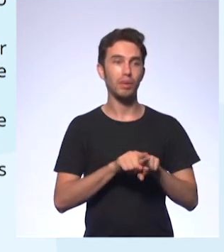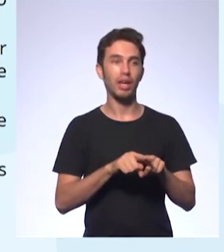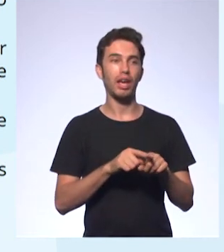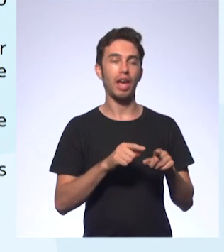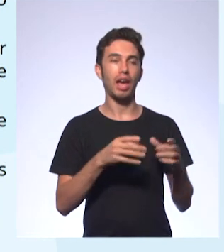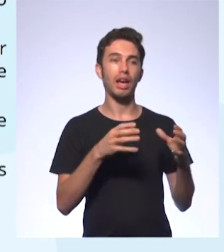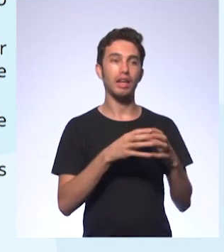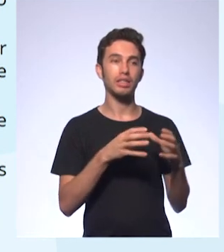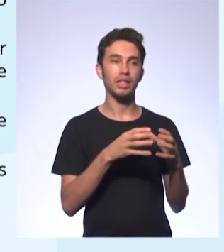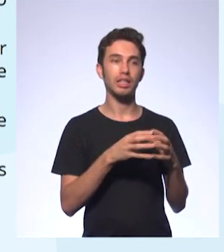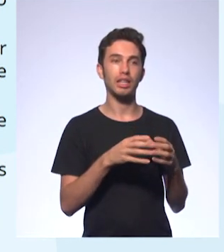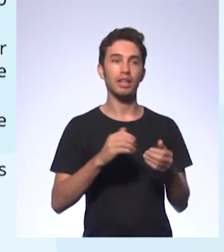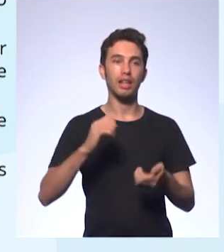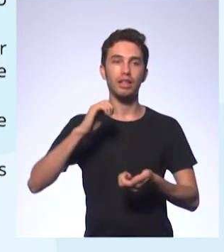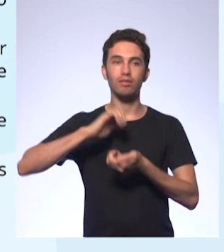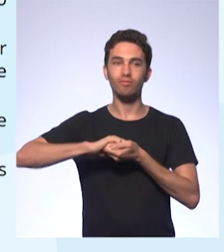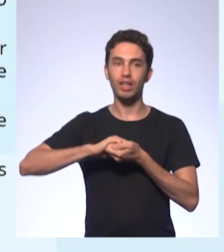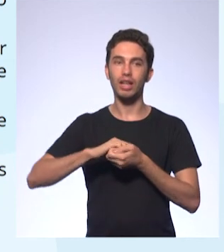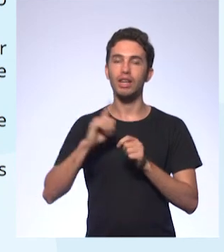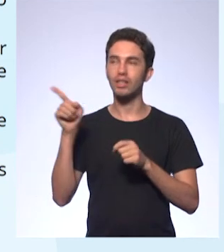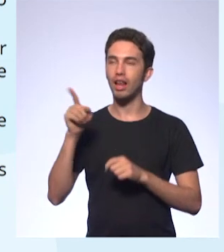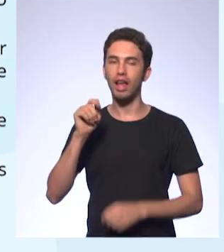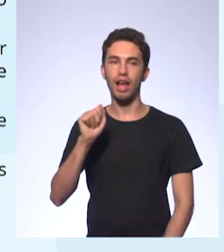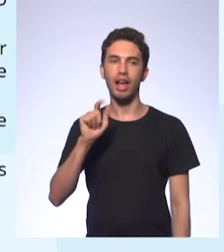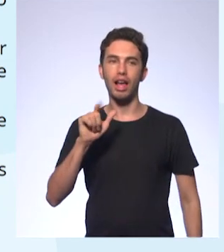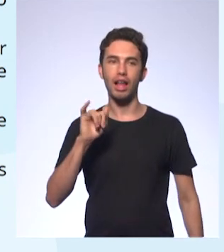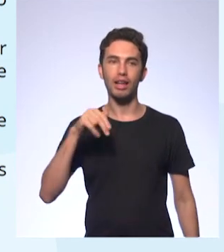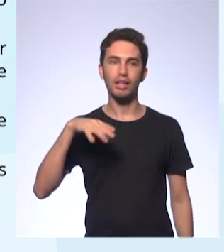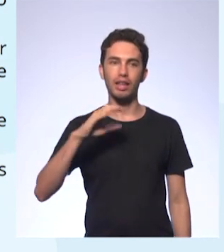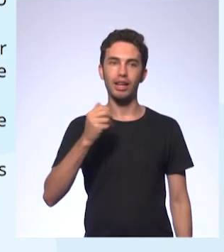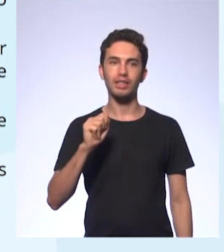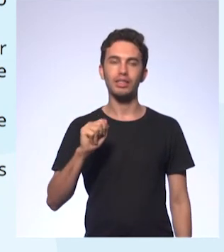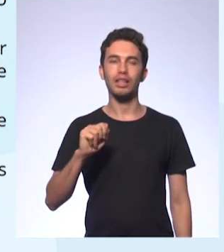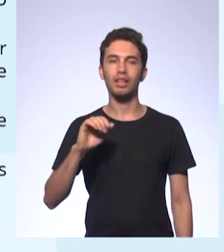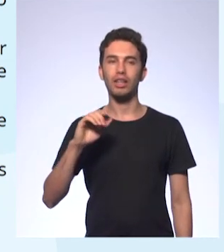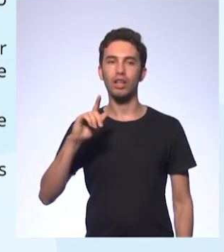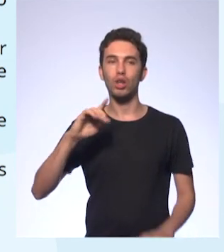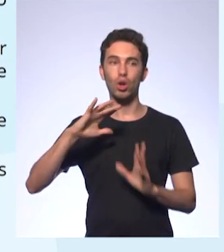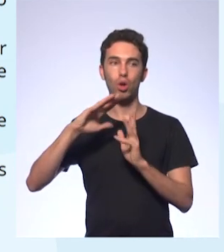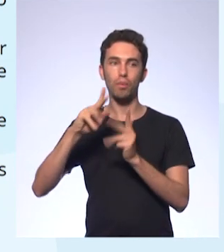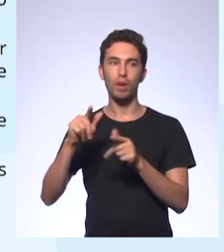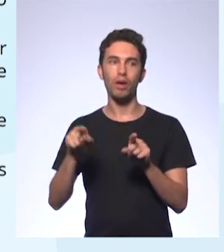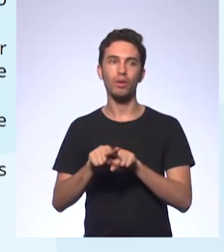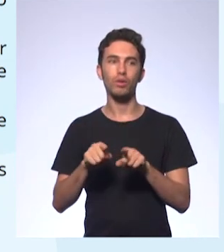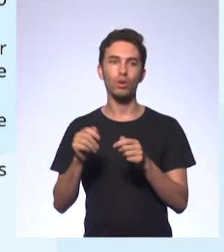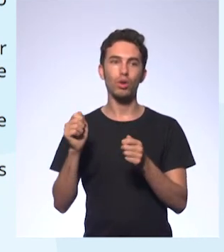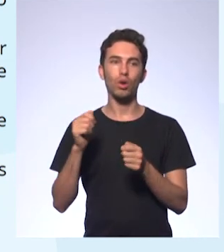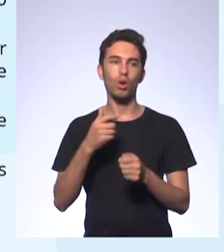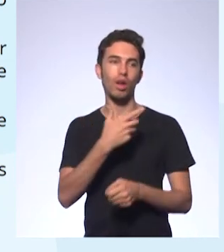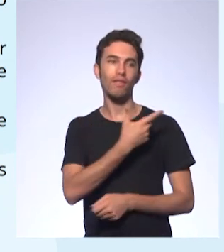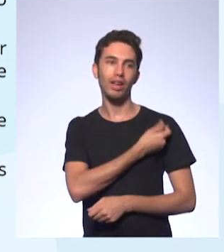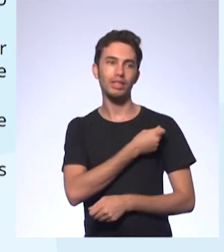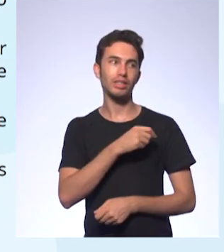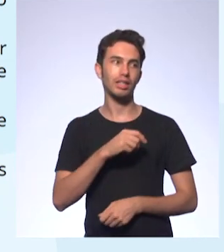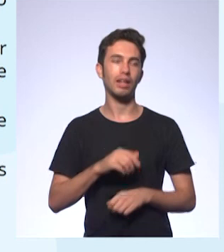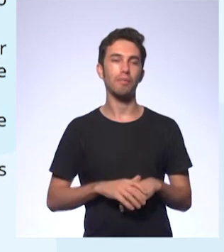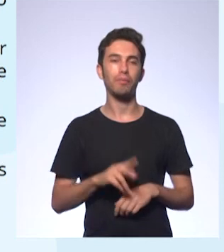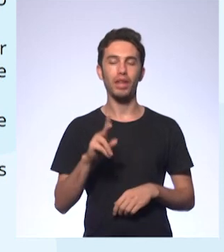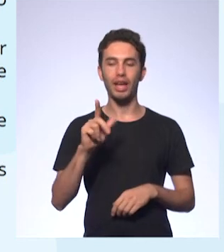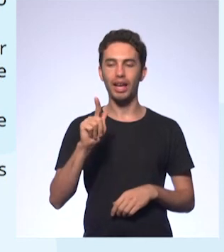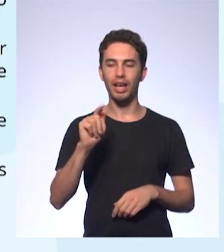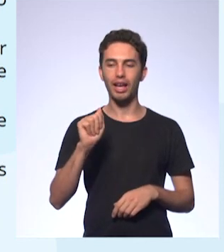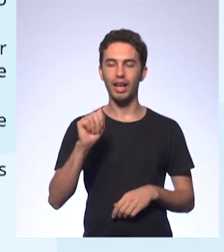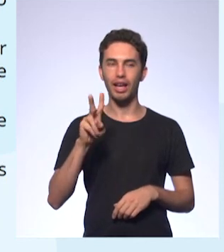seu parceiro, a Aliança Global de Vacinas, Gavi. A Unicef também comprará 620 milhões de